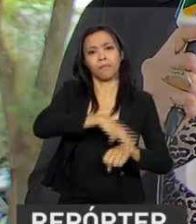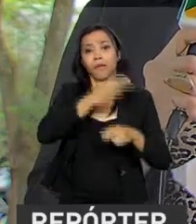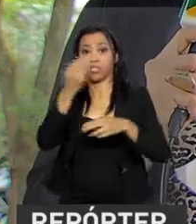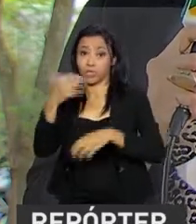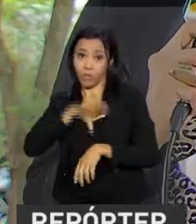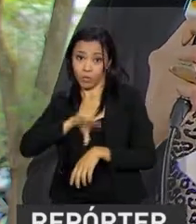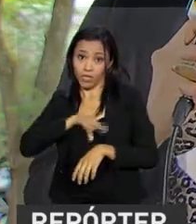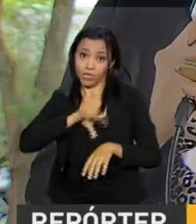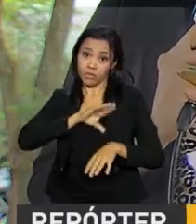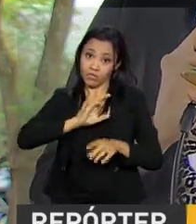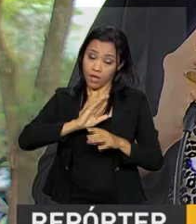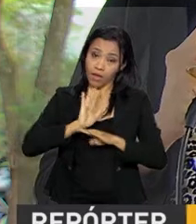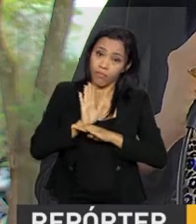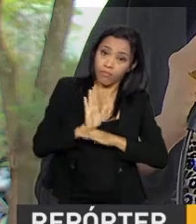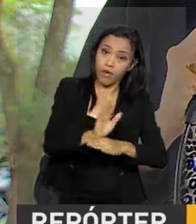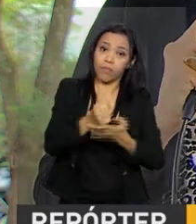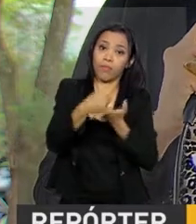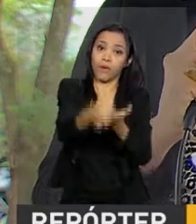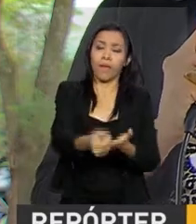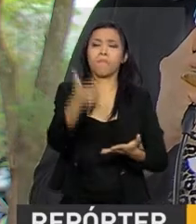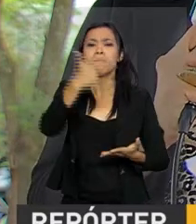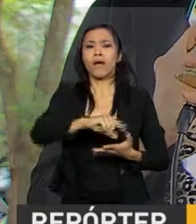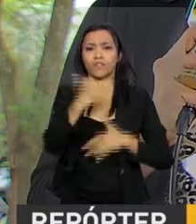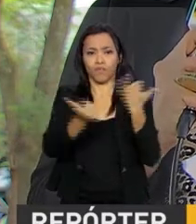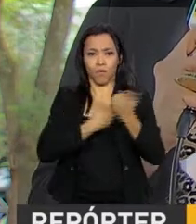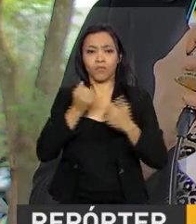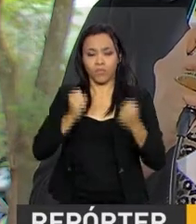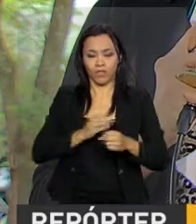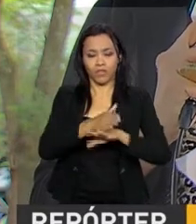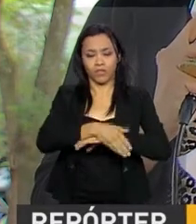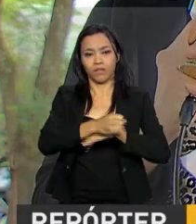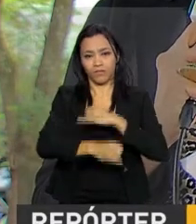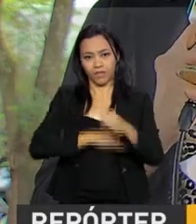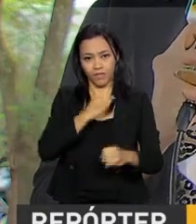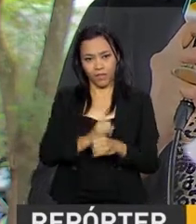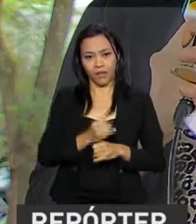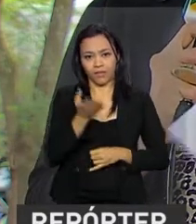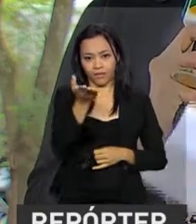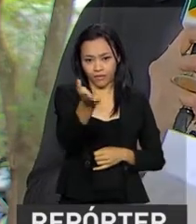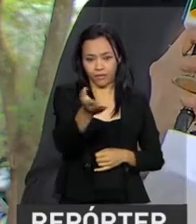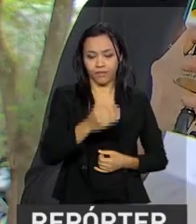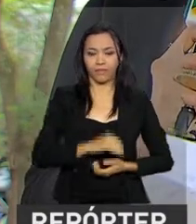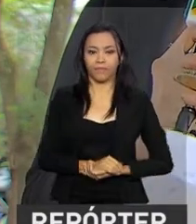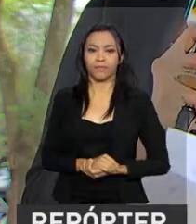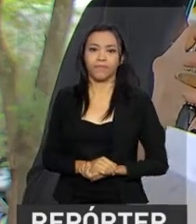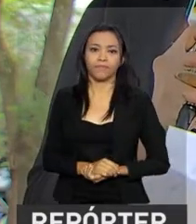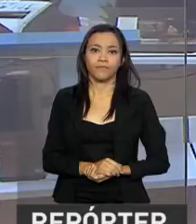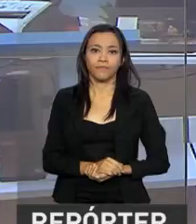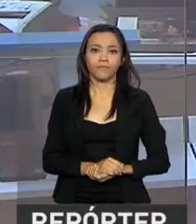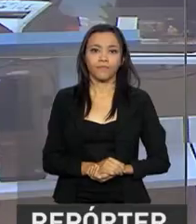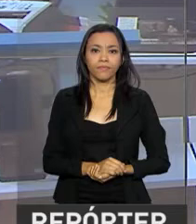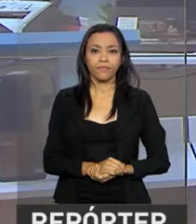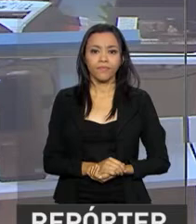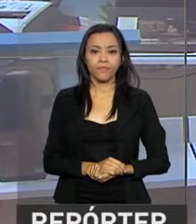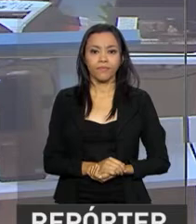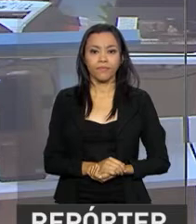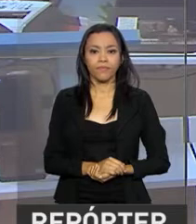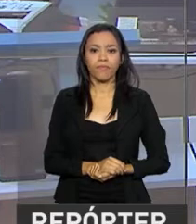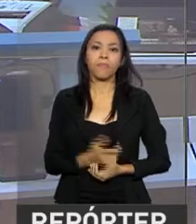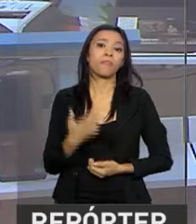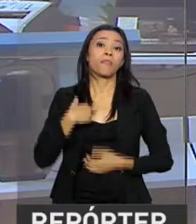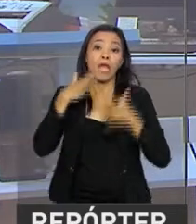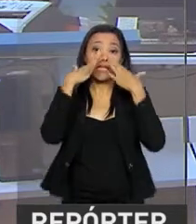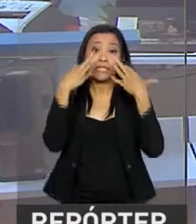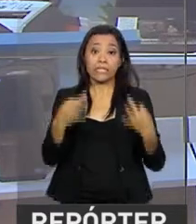fundamental mais informações no site do ministério da educação de brasília beatriz amy dem já